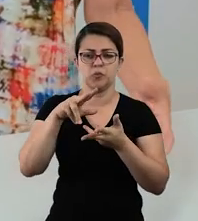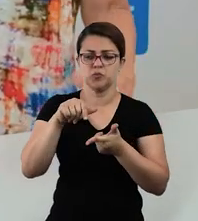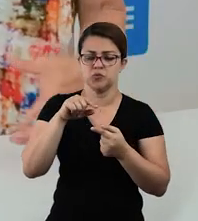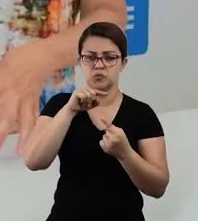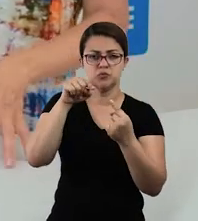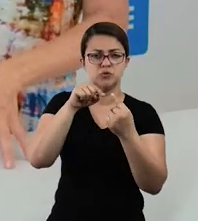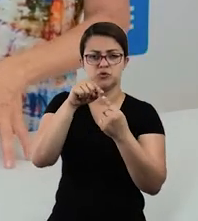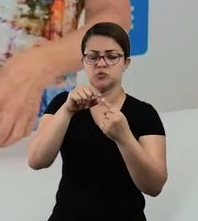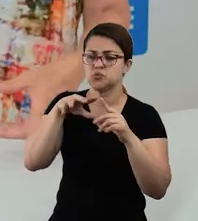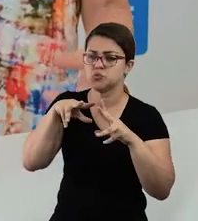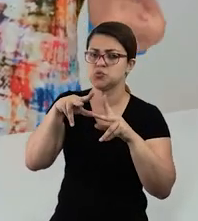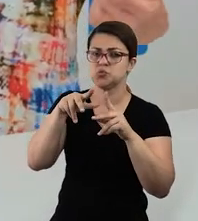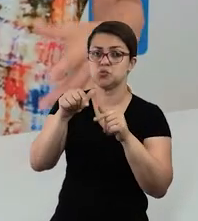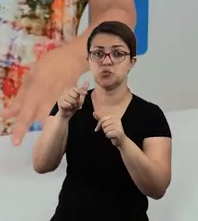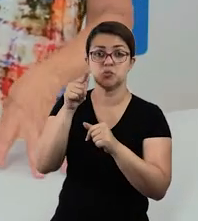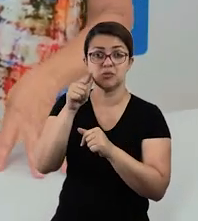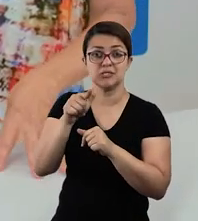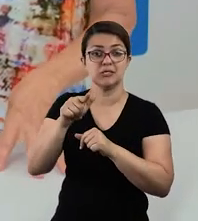fossem